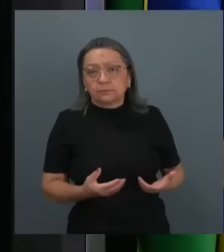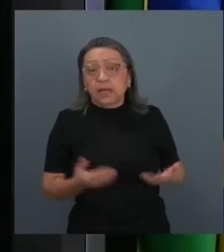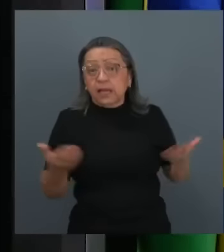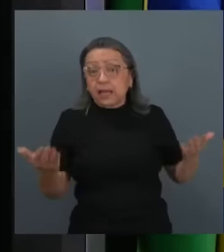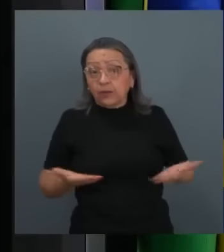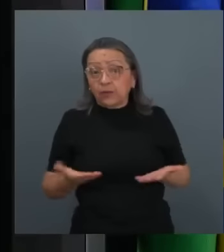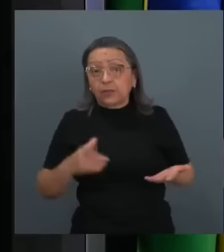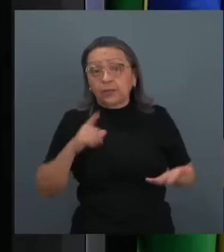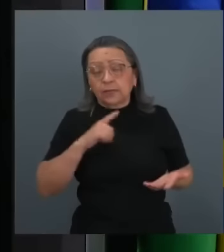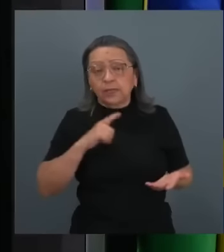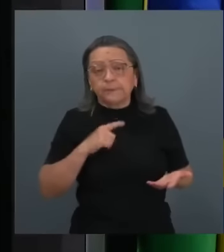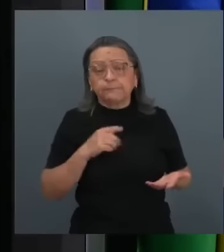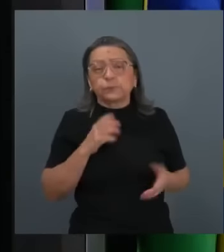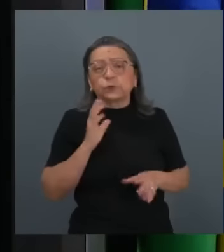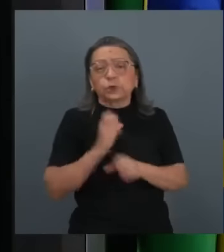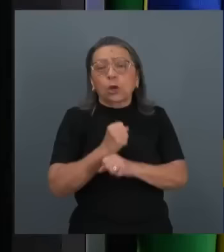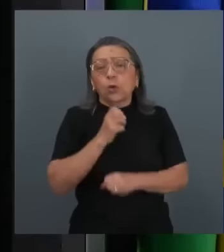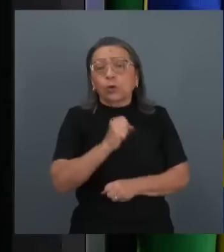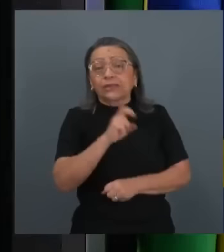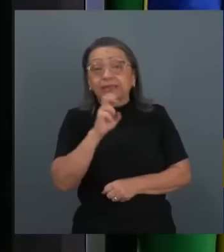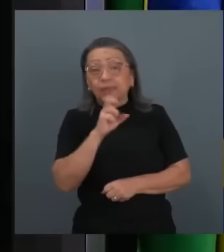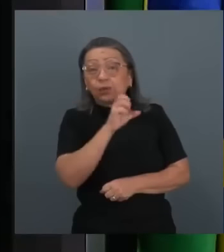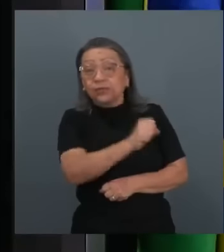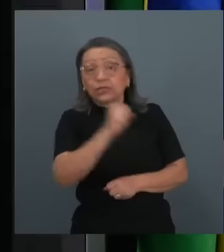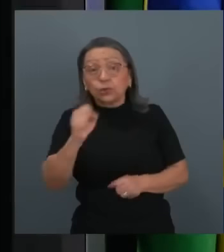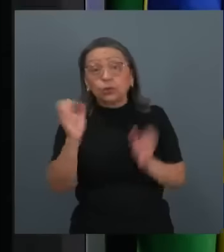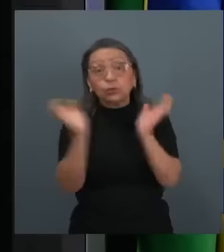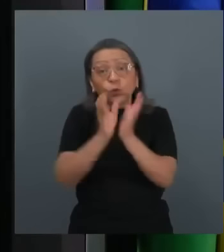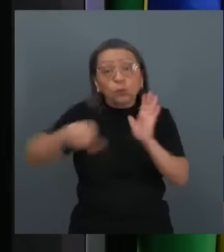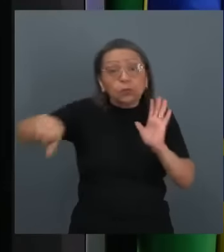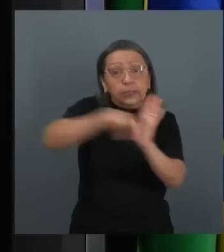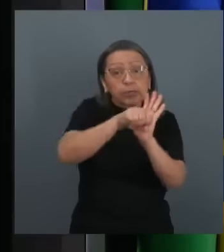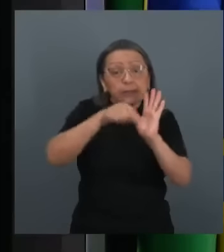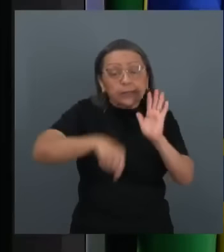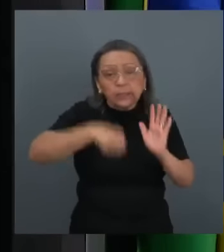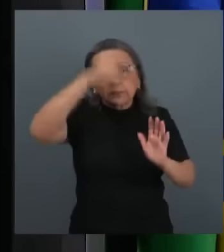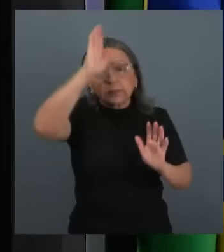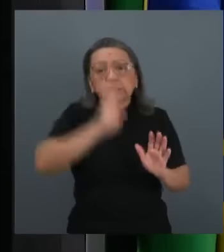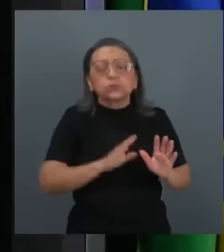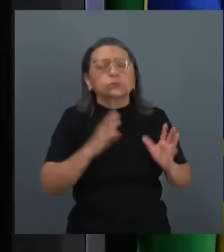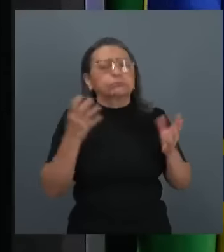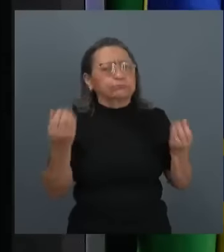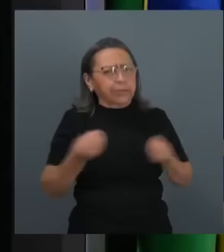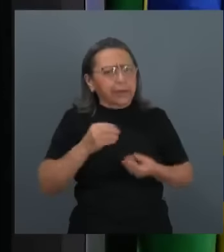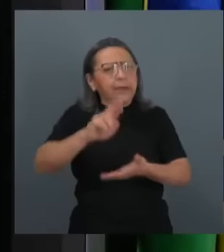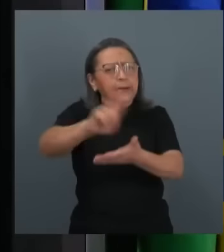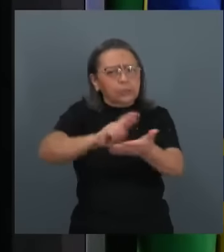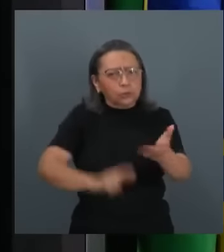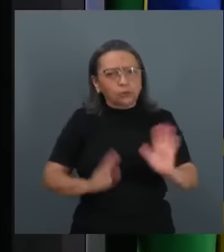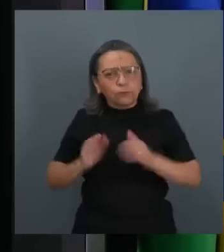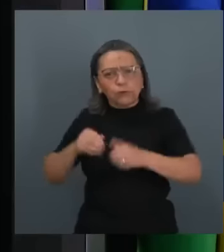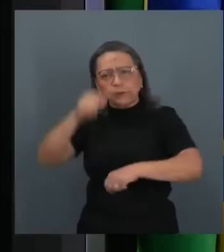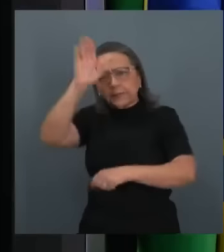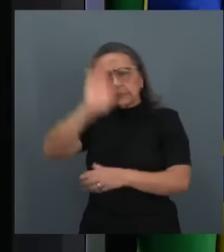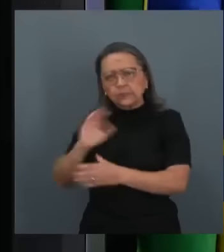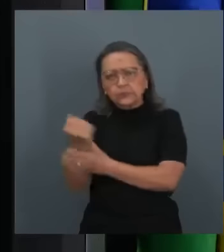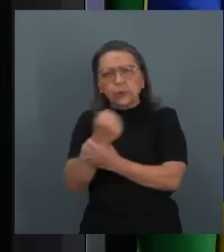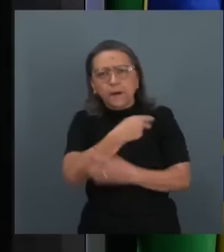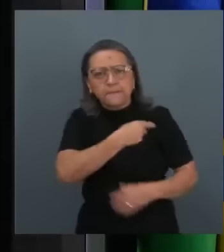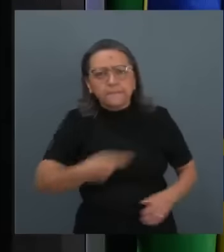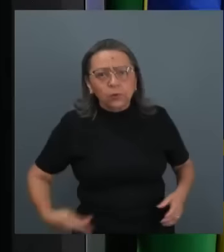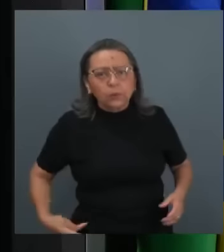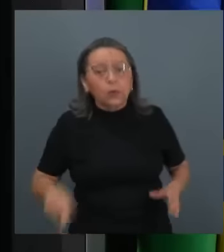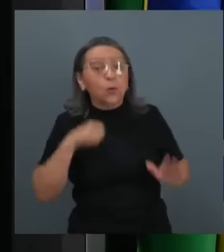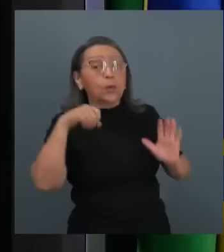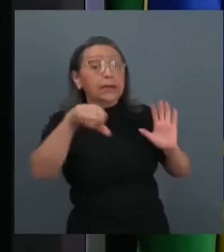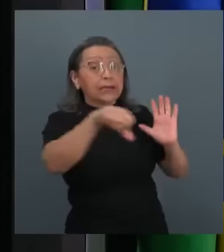Atualmente existem 88 facções atuando em nosso país. Segundo o relatório do Fórum Brasileiro de Segurança Pública, o